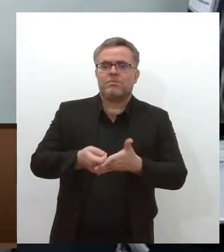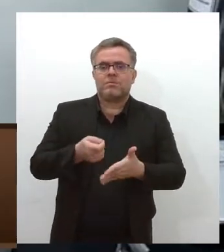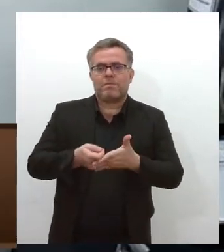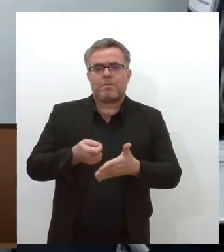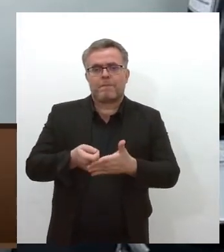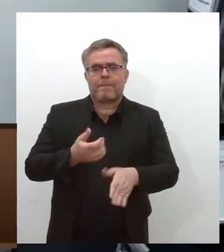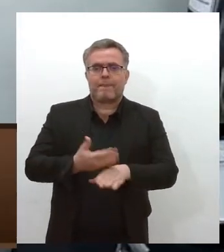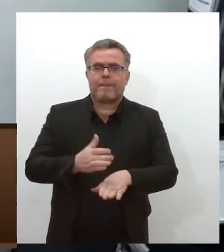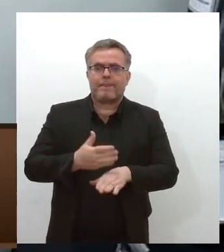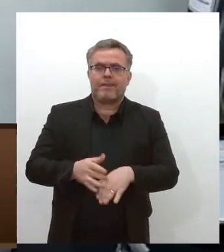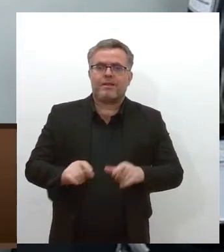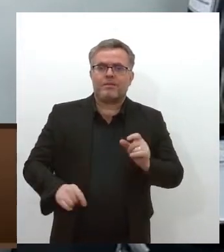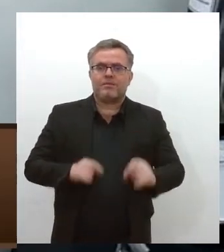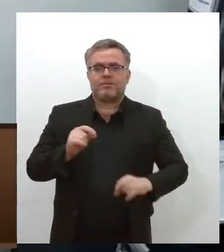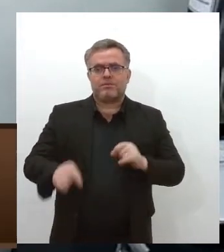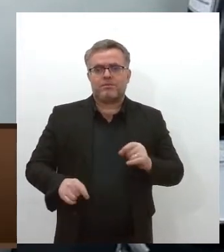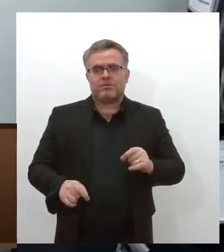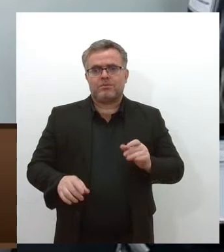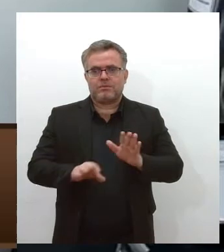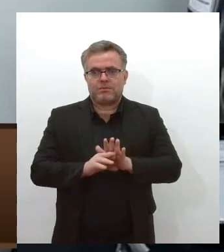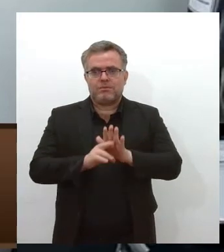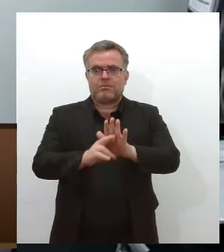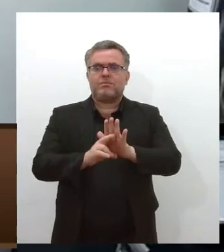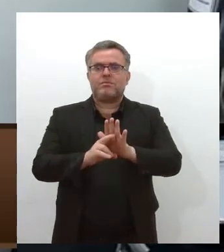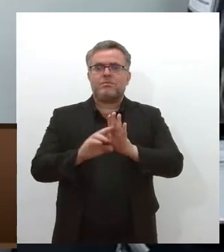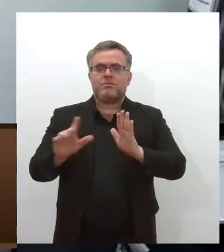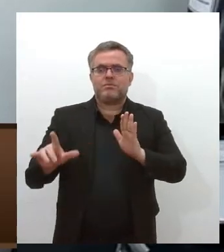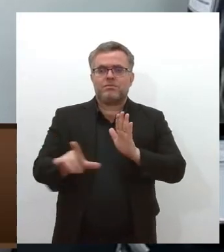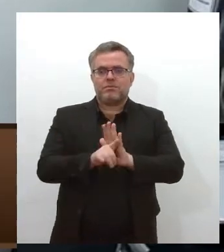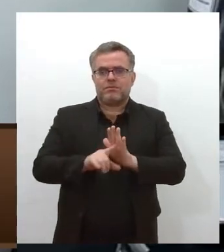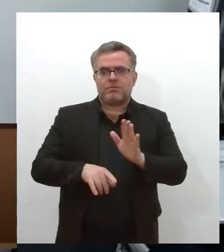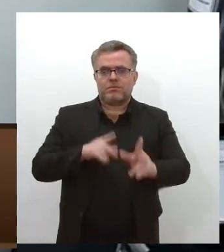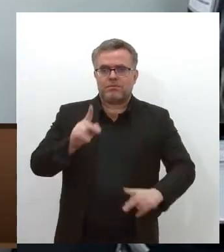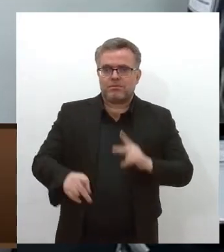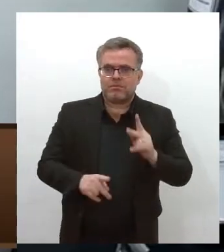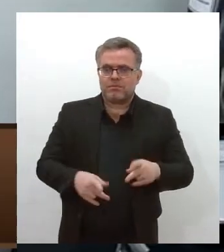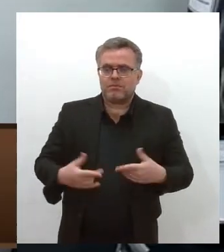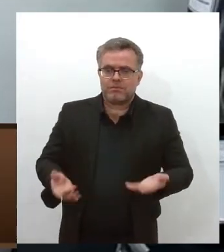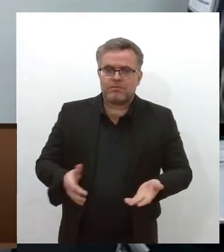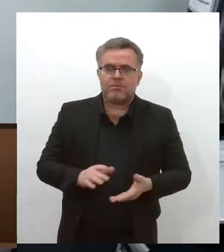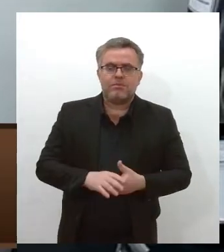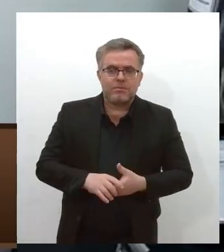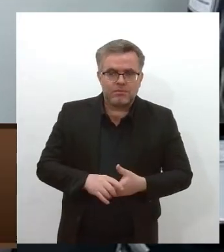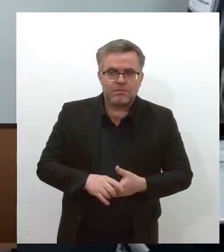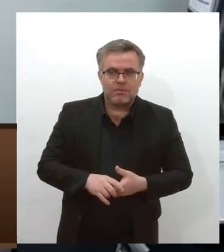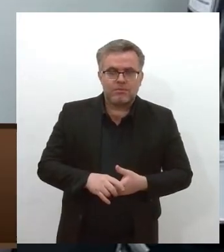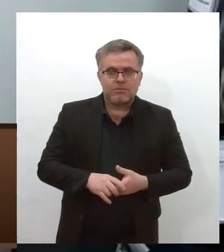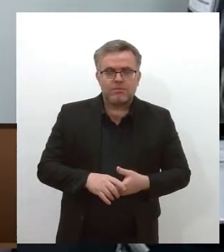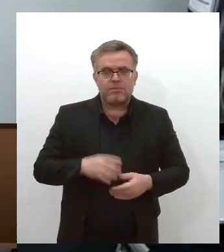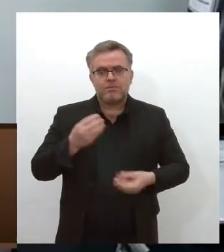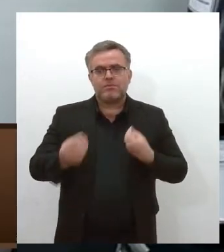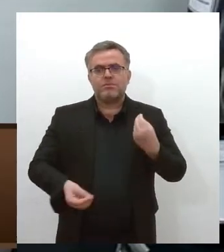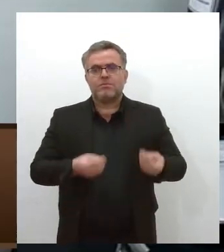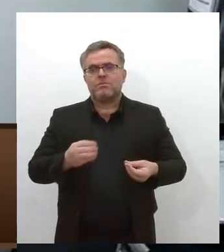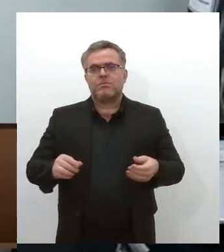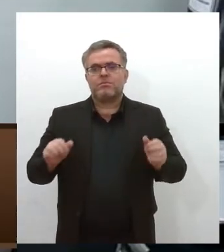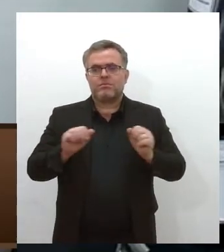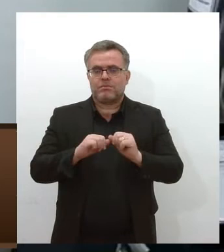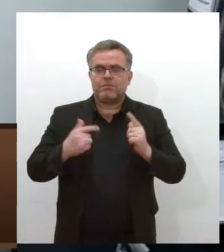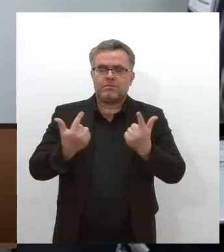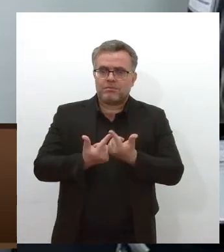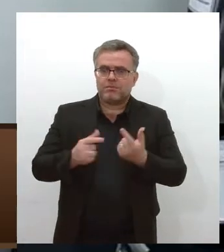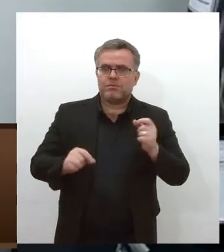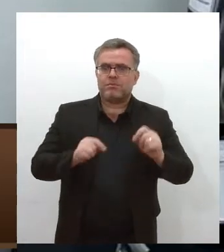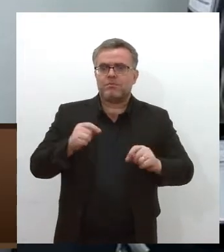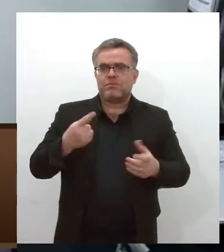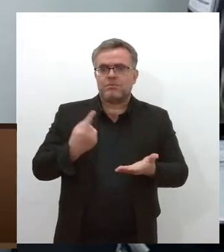ele representa a vontade da população. É o legislativo que tem a função aí de legislar, de fazer